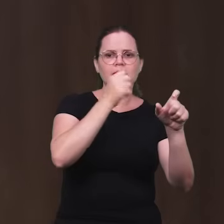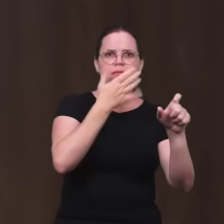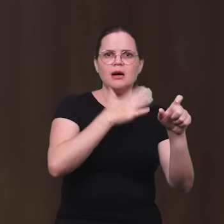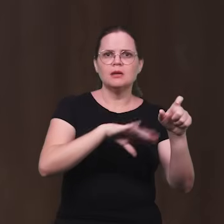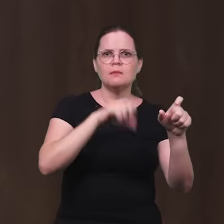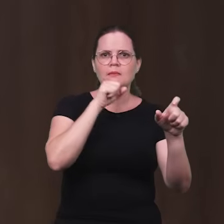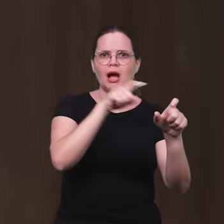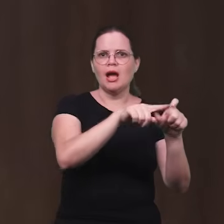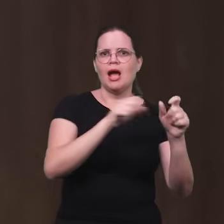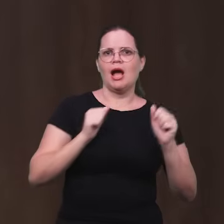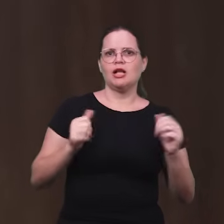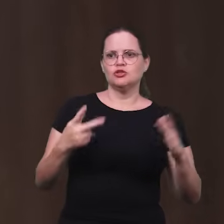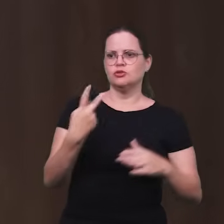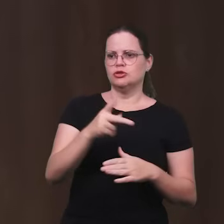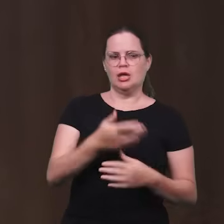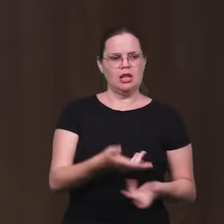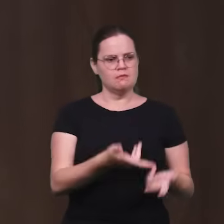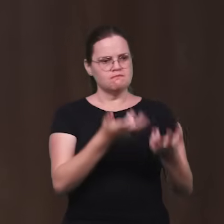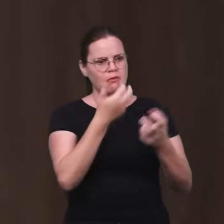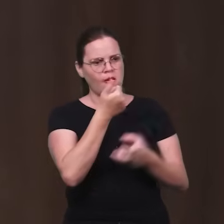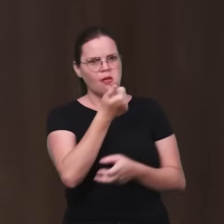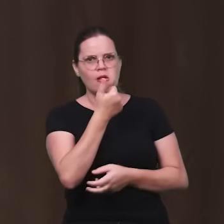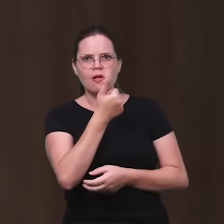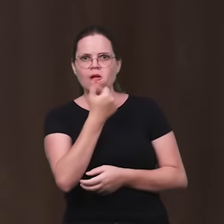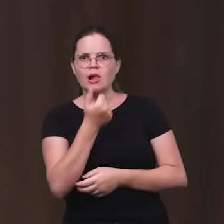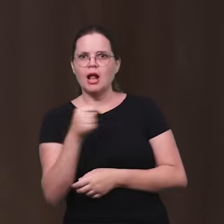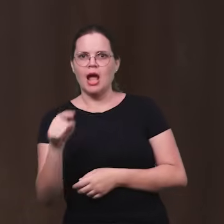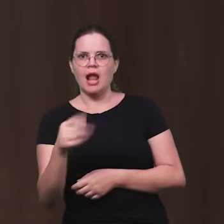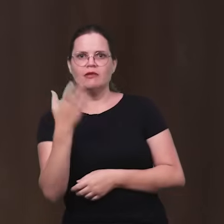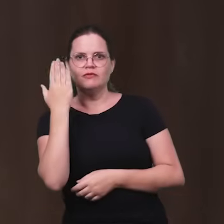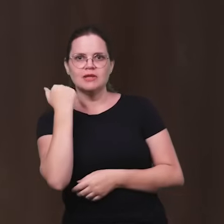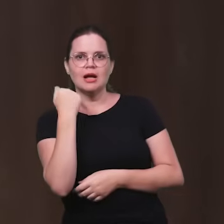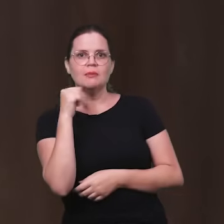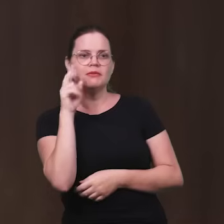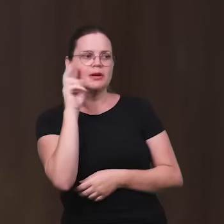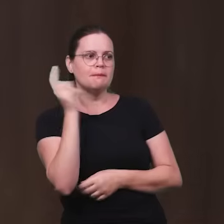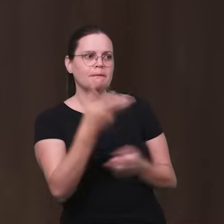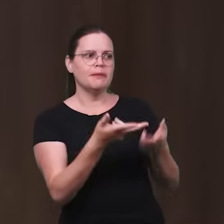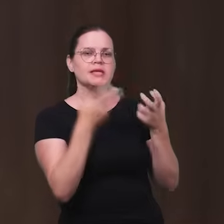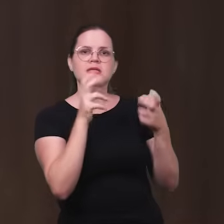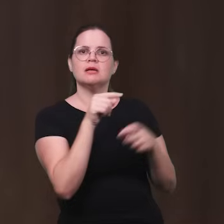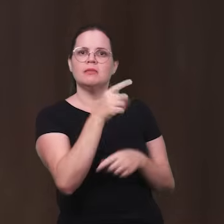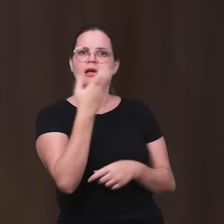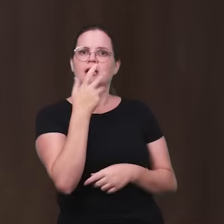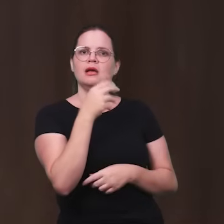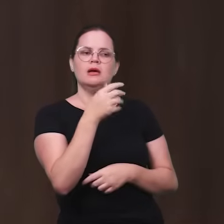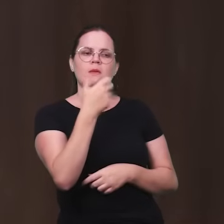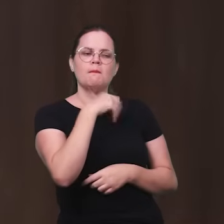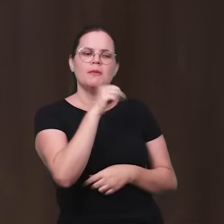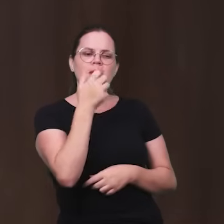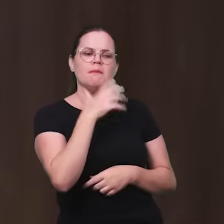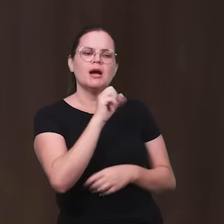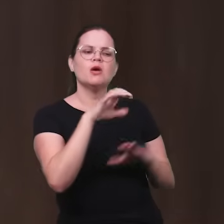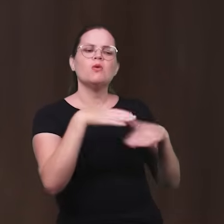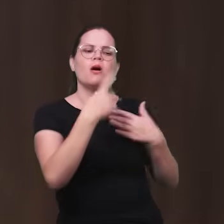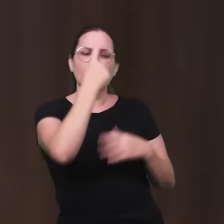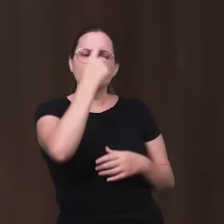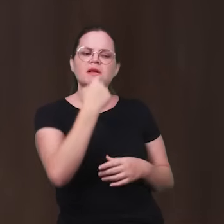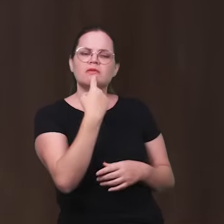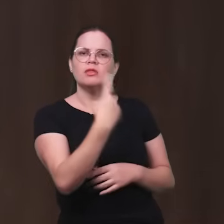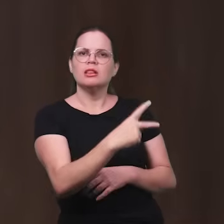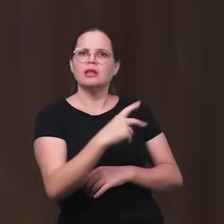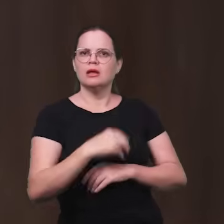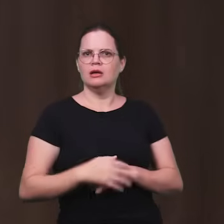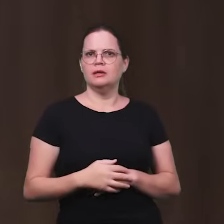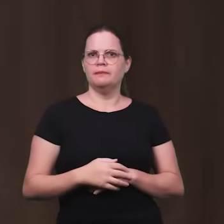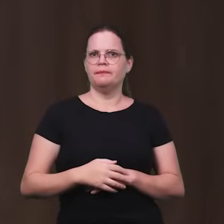suas ações. Ainda é criança, você percebendo o comportamento dela, você já consegue perceber